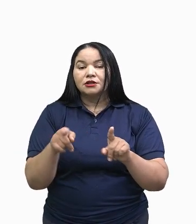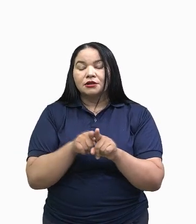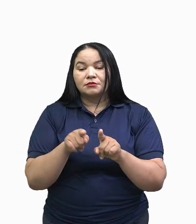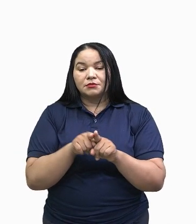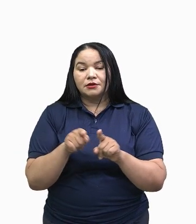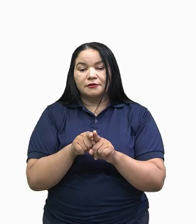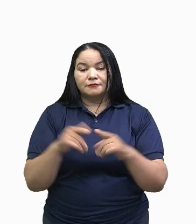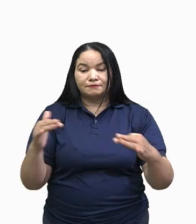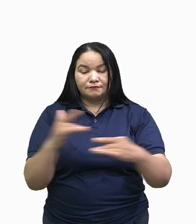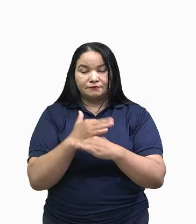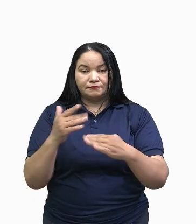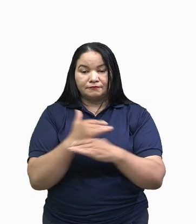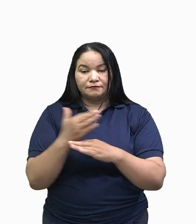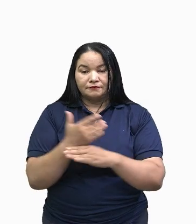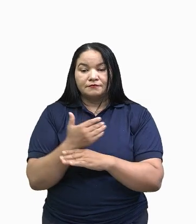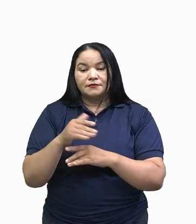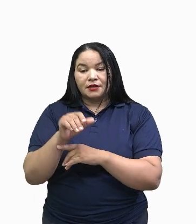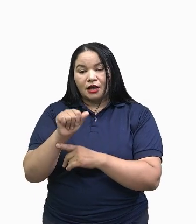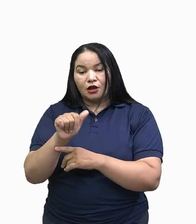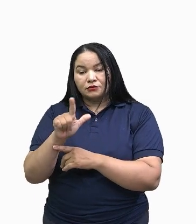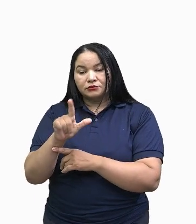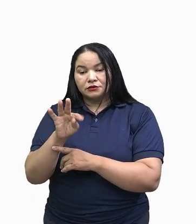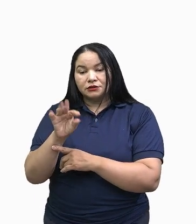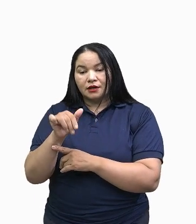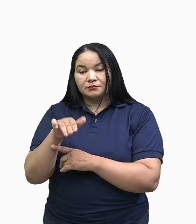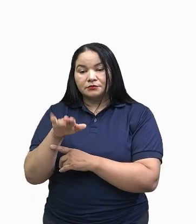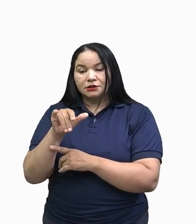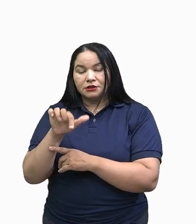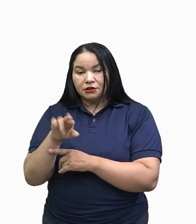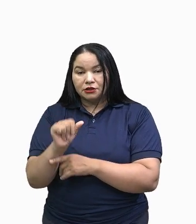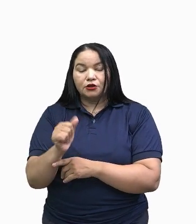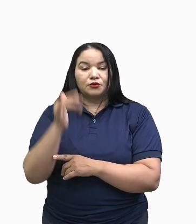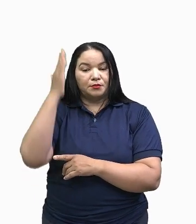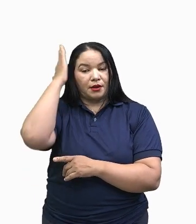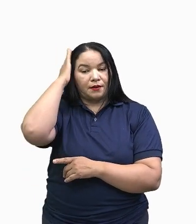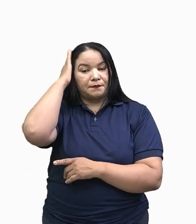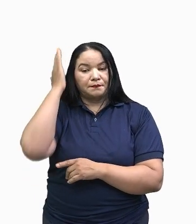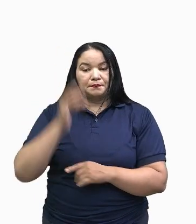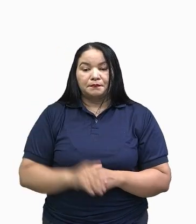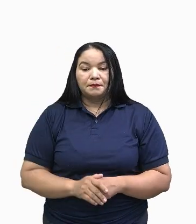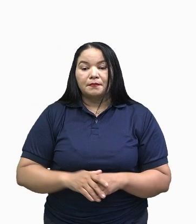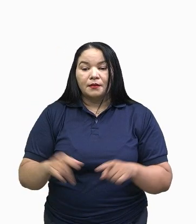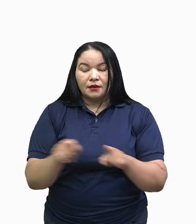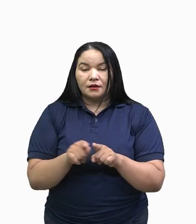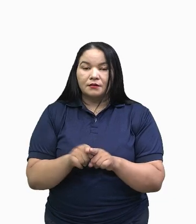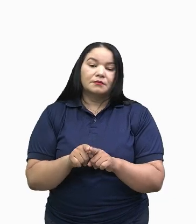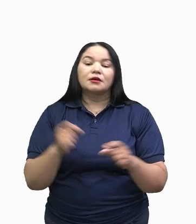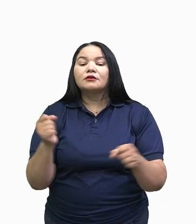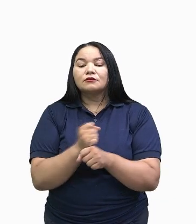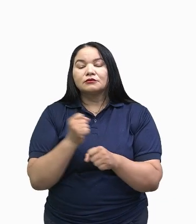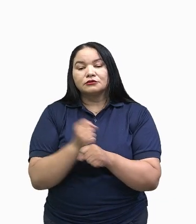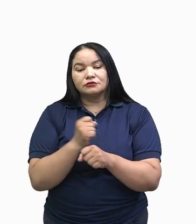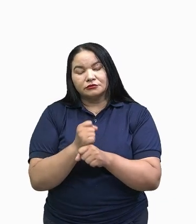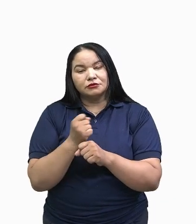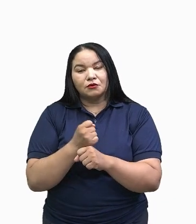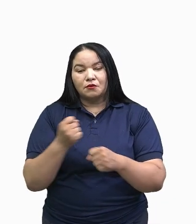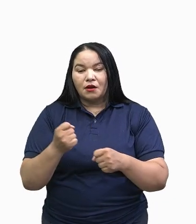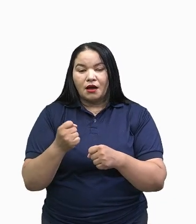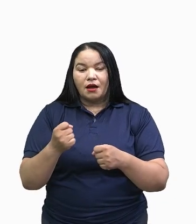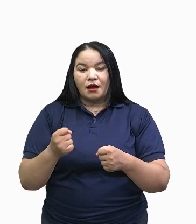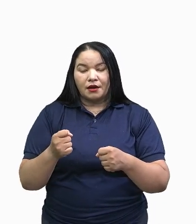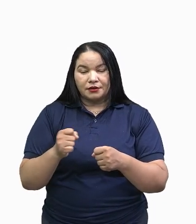e também na cidade de Altamira, né? Então, a construção dessa hidrelétrica acabou